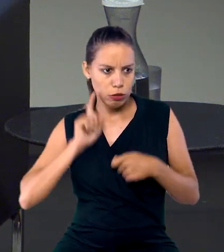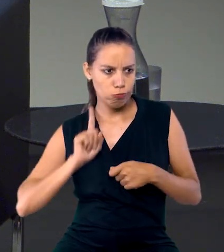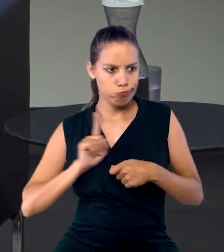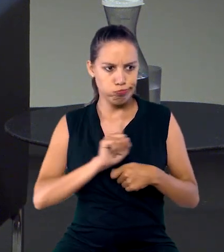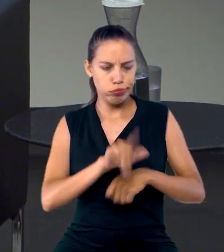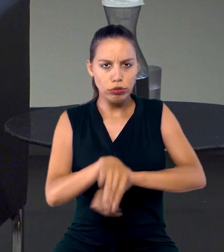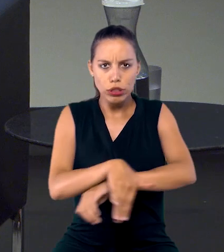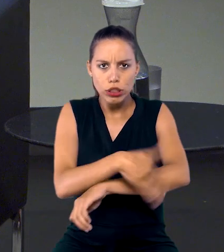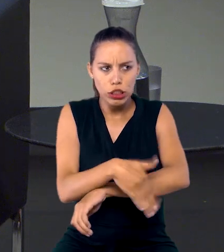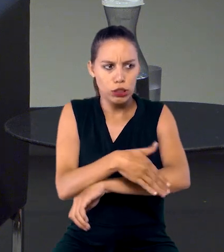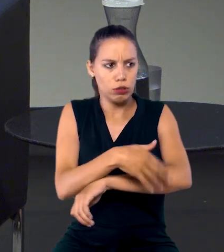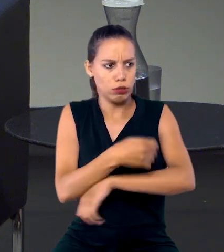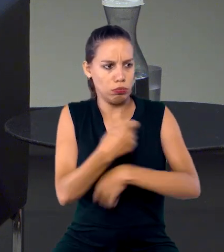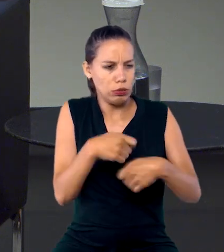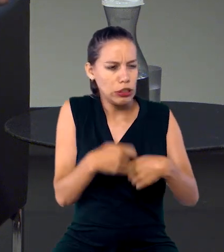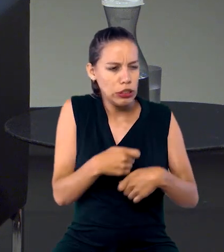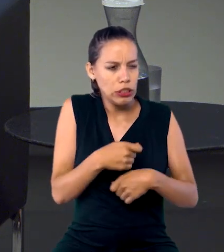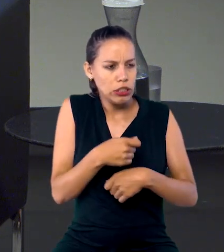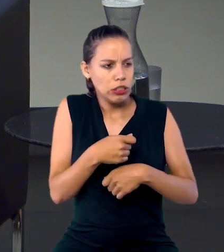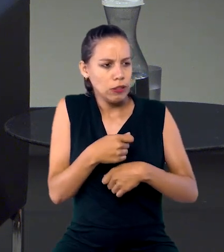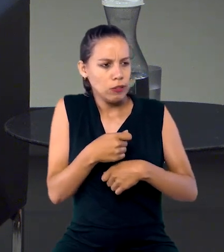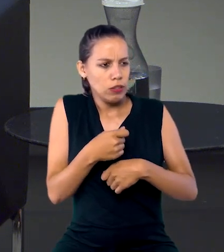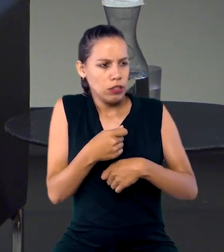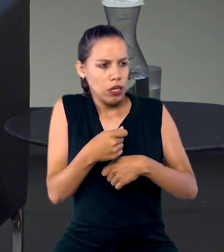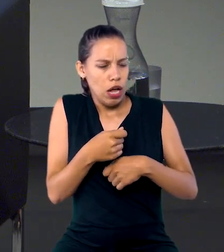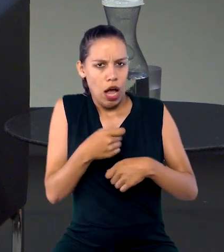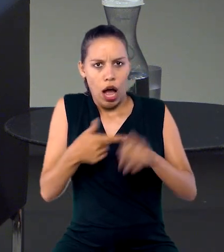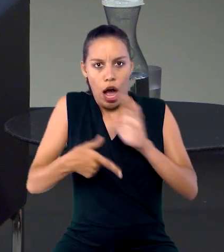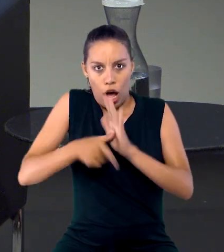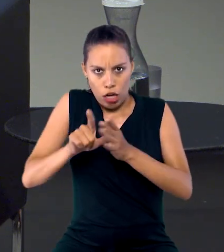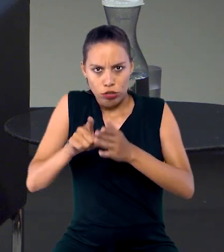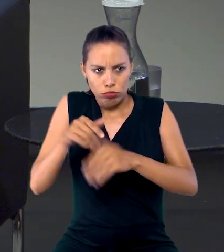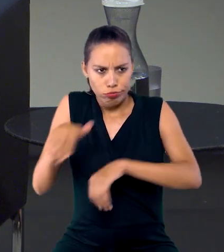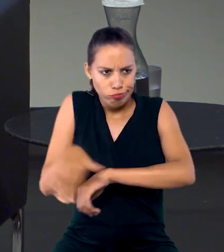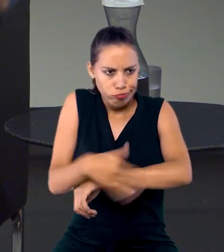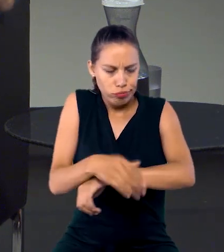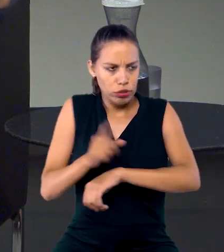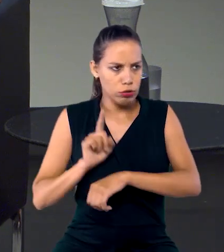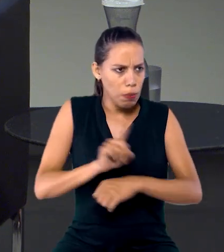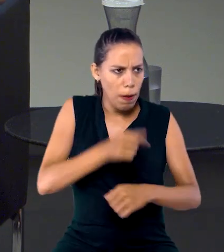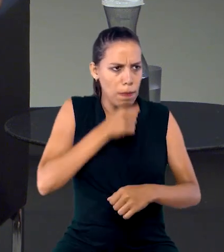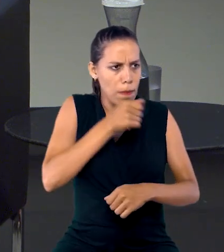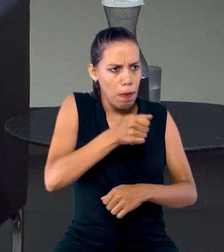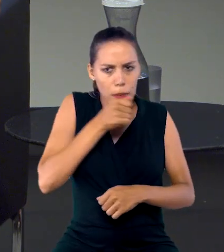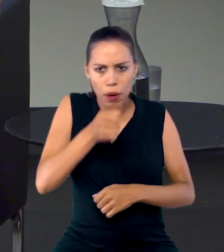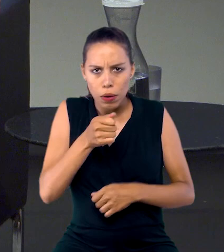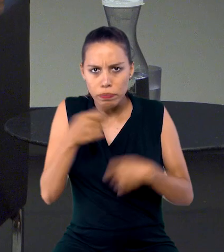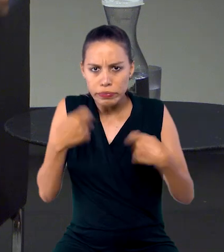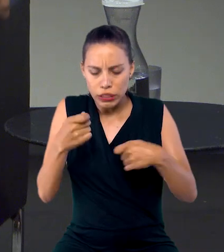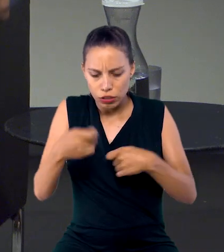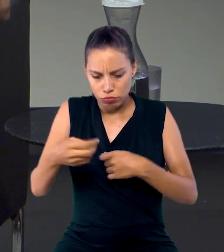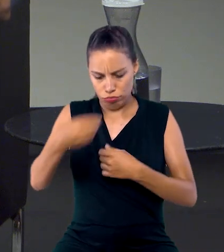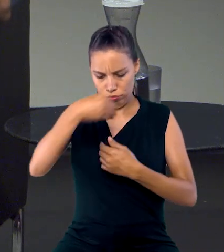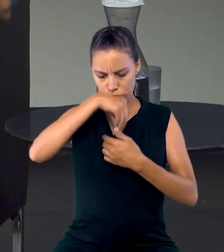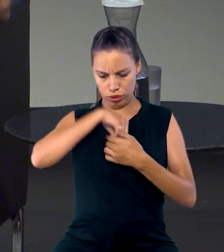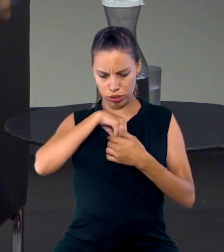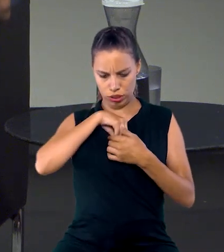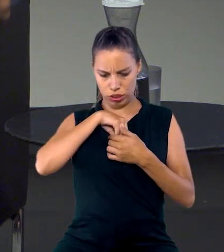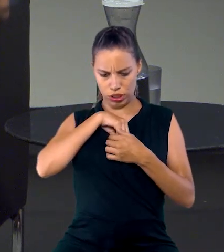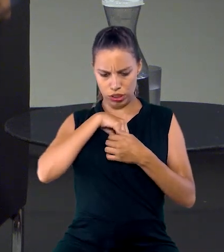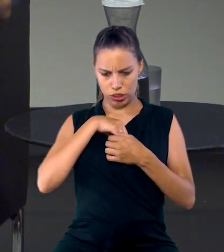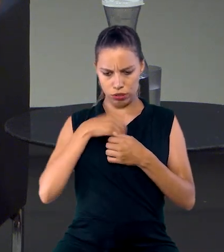Eu acho que antes da gente ir para a rua, a gente precisa atravessar a rua de si mesmo, que é esse movimento interno, que é muito